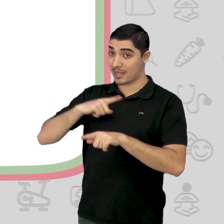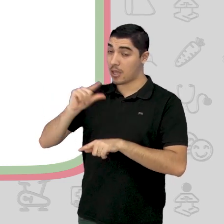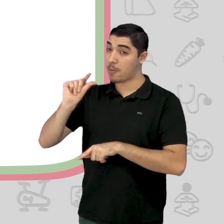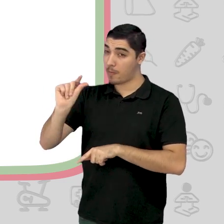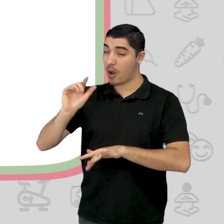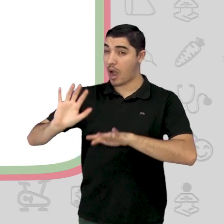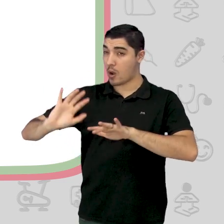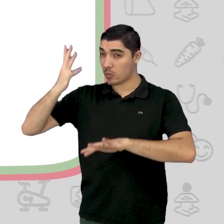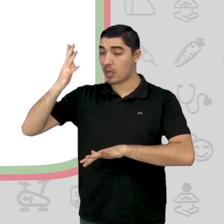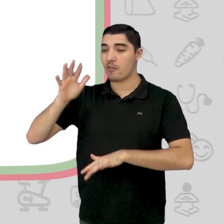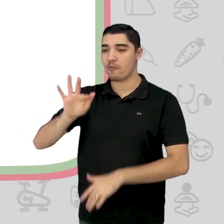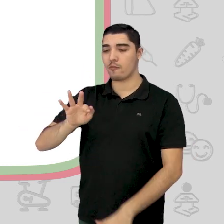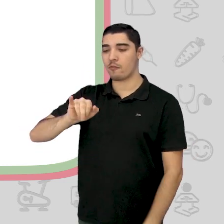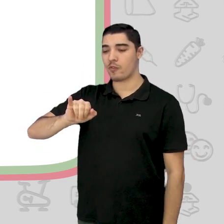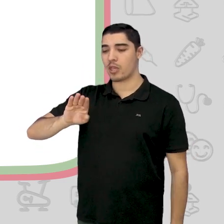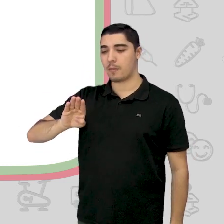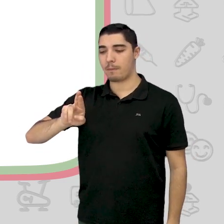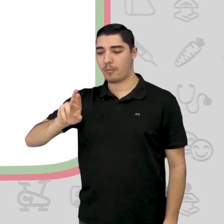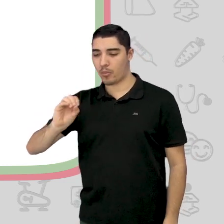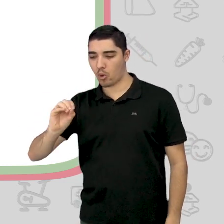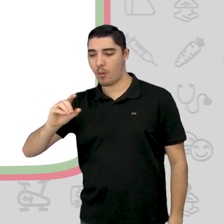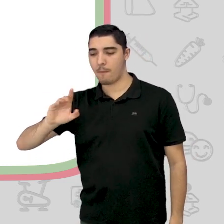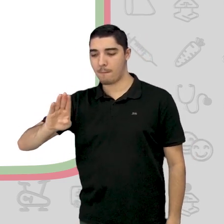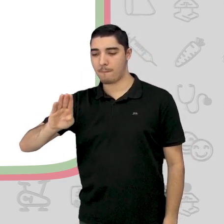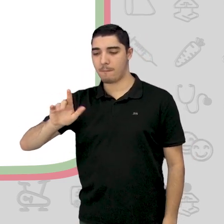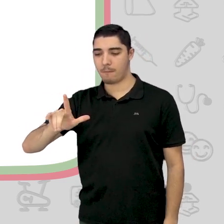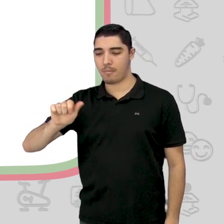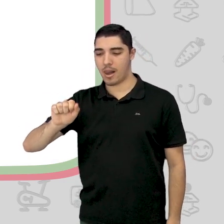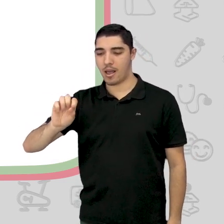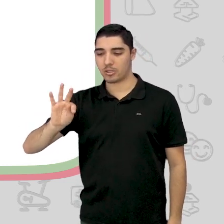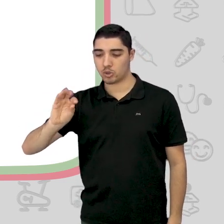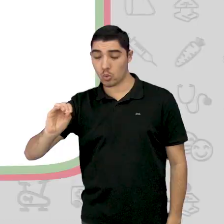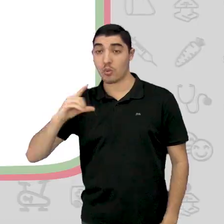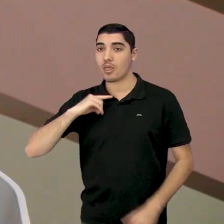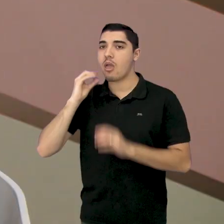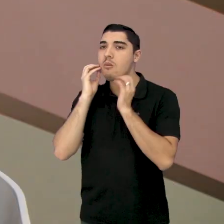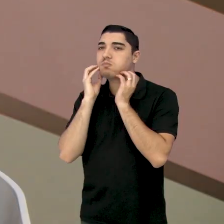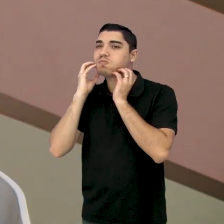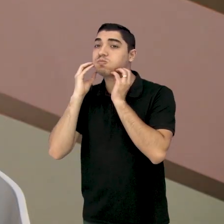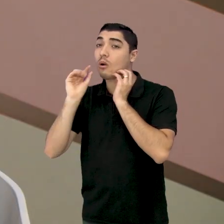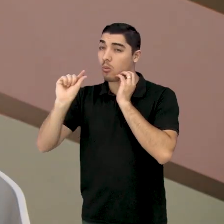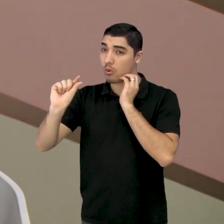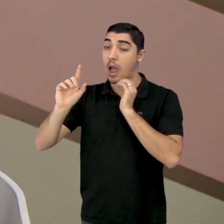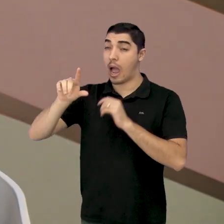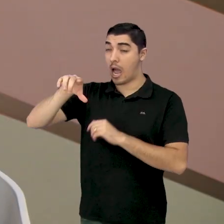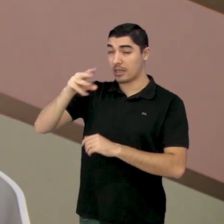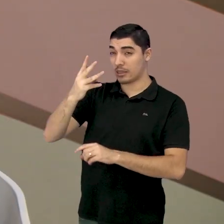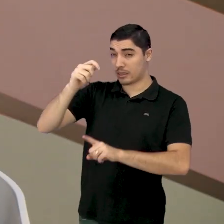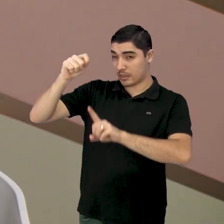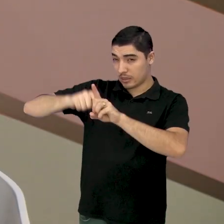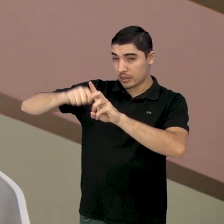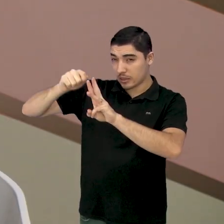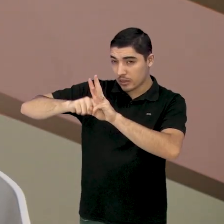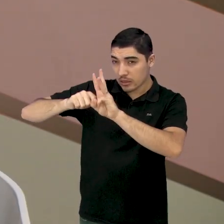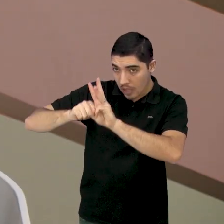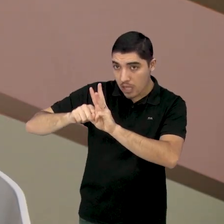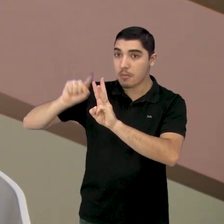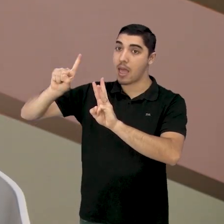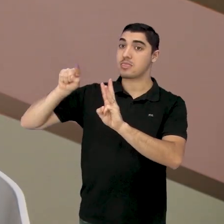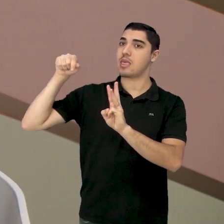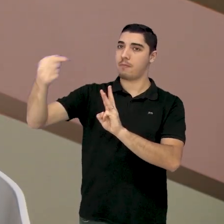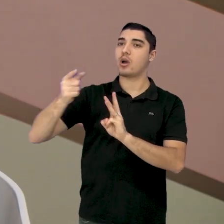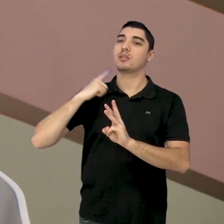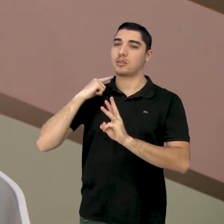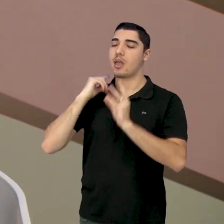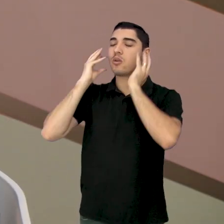processo inflamatório no nosso fibroblasto, que é um processo inflamatório controlado. Então, o resultado final é depois de 90 dias. Demora então, um isso pouquinho. já